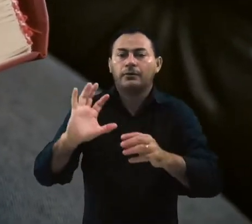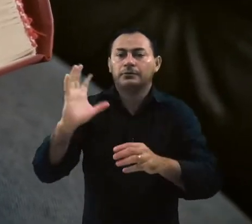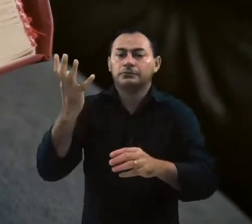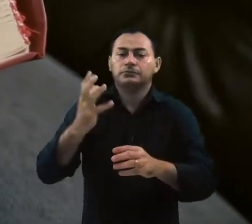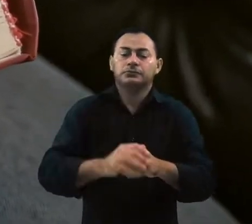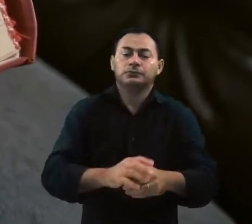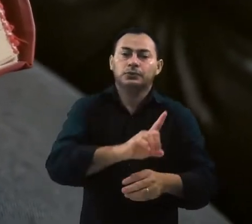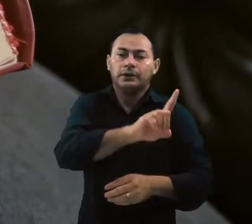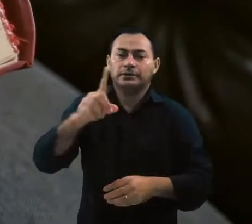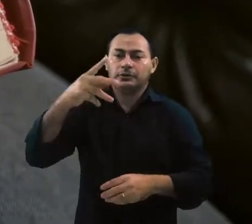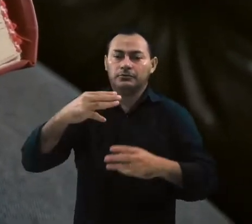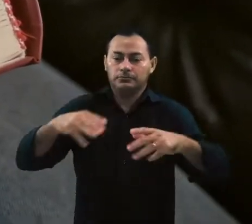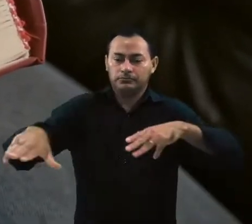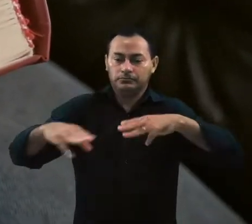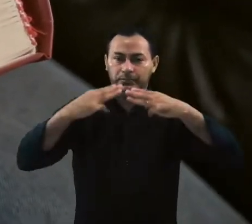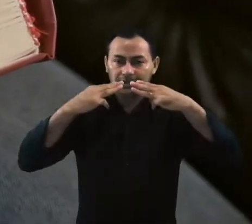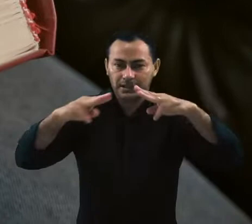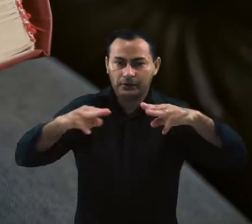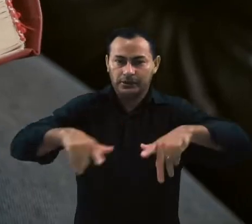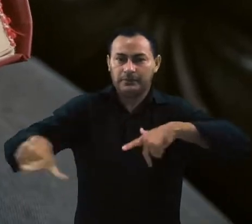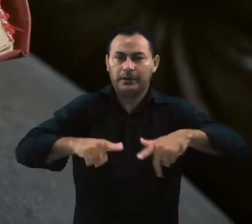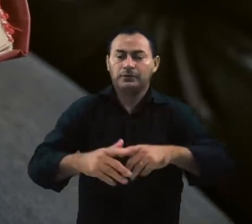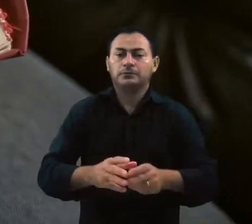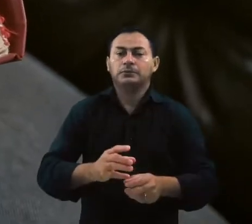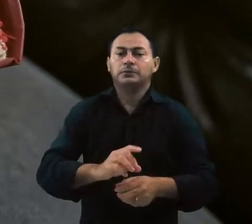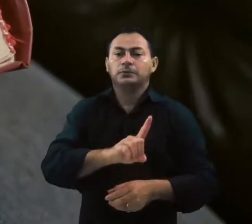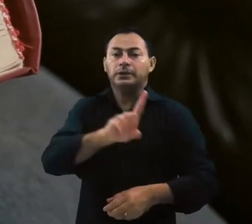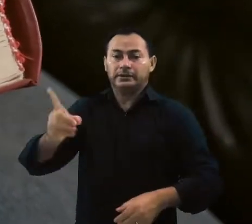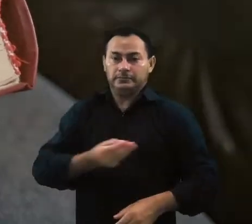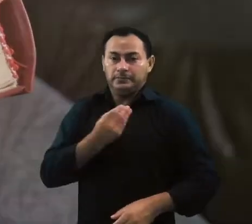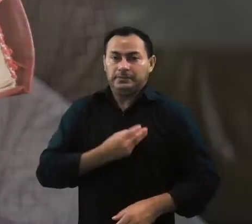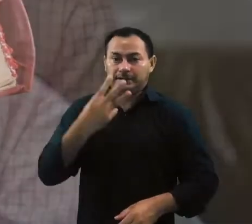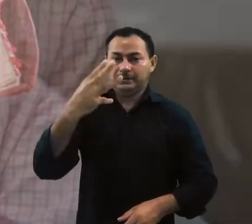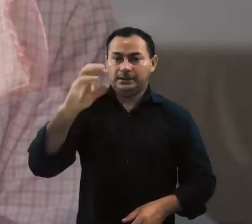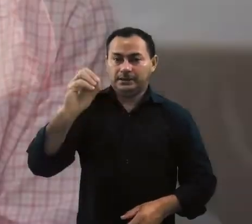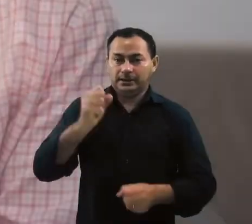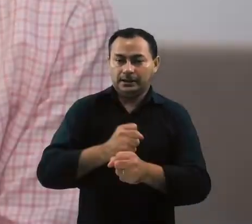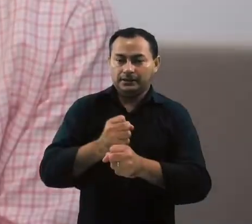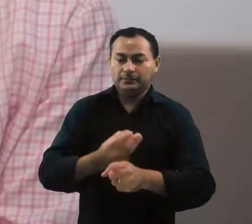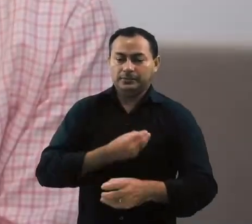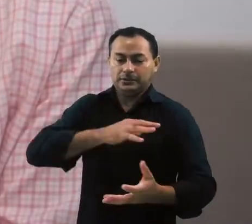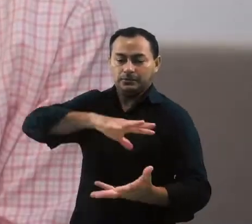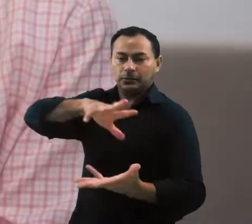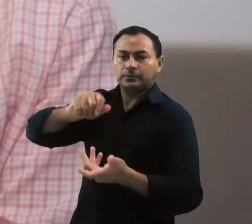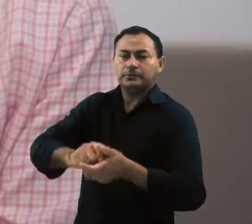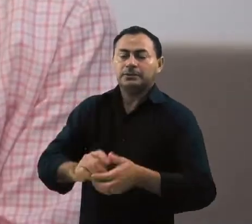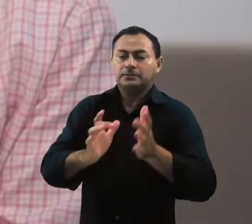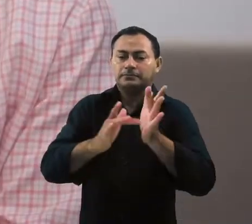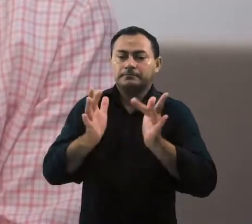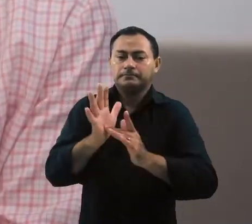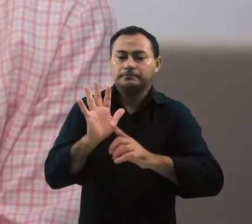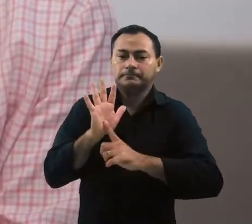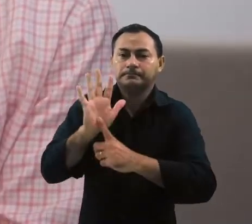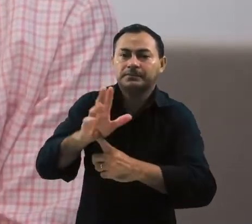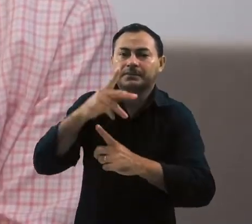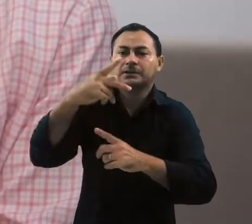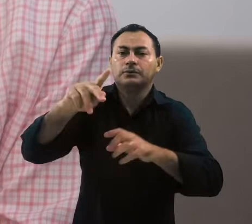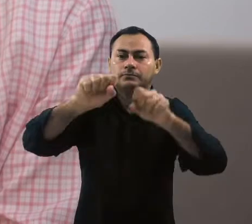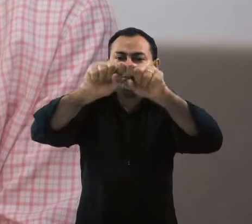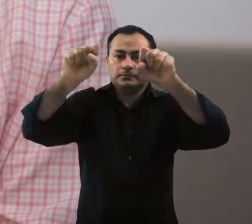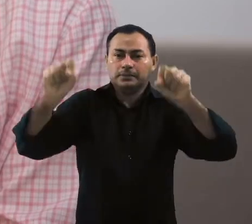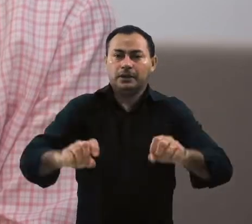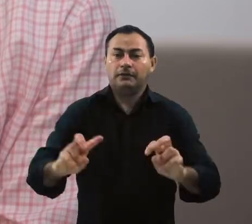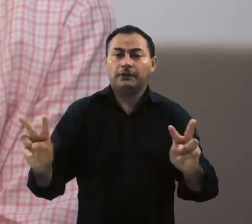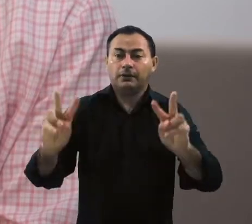identificou durante seu ministério que durou três anos depois de ter vivido 30 anos nesse mundo à medida que Jesus identifica o seu sistema de valores